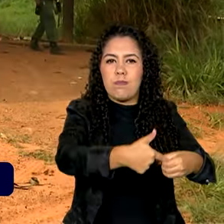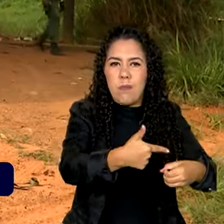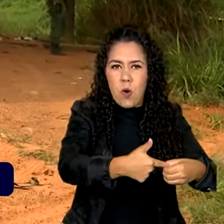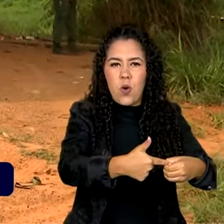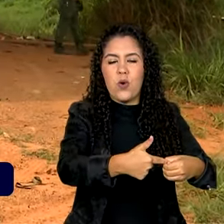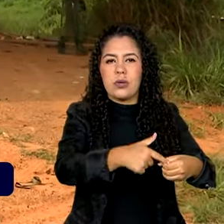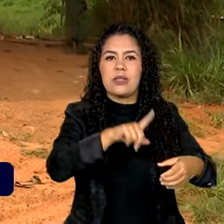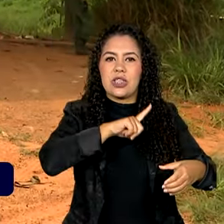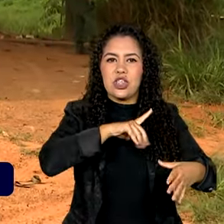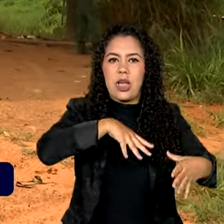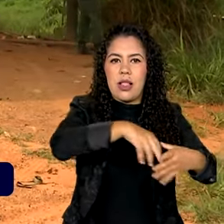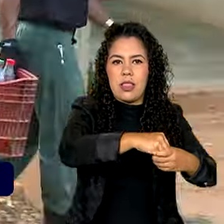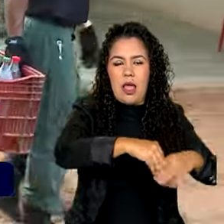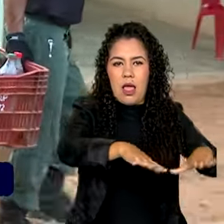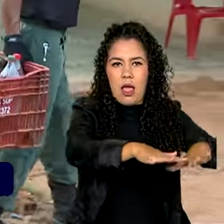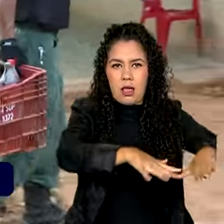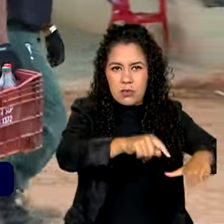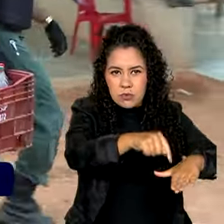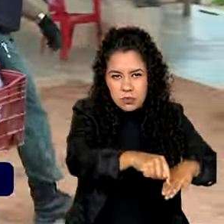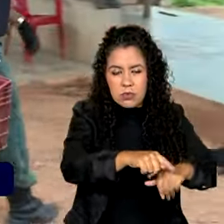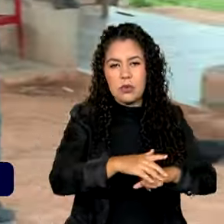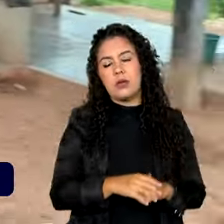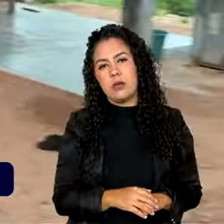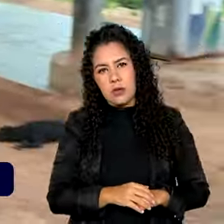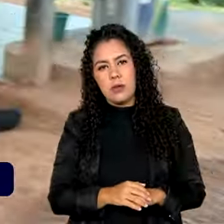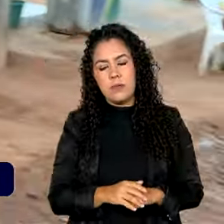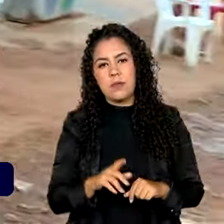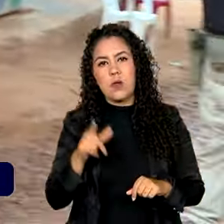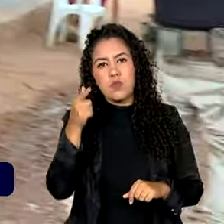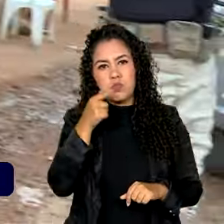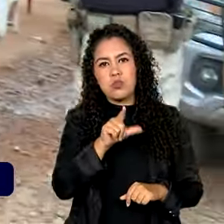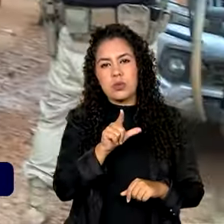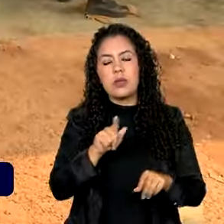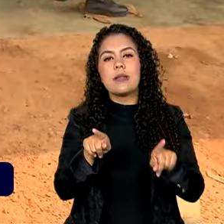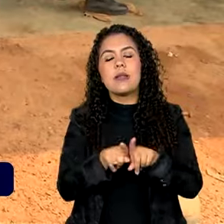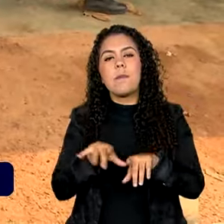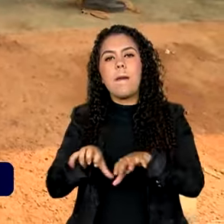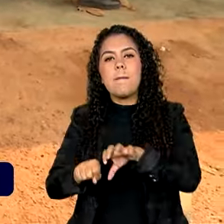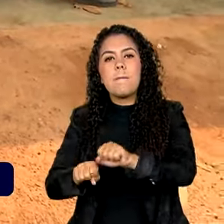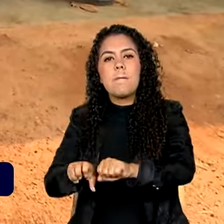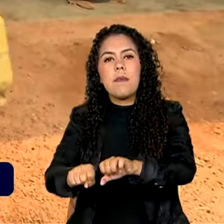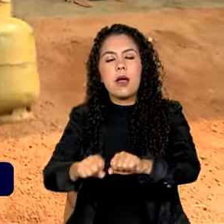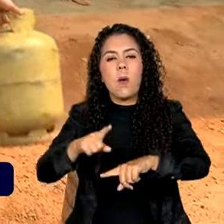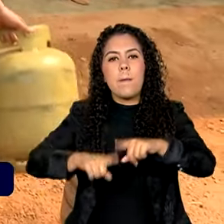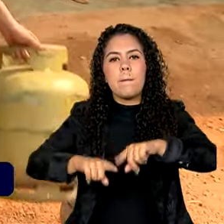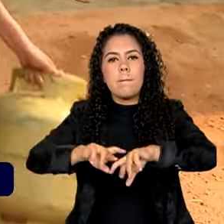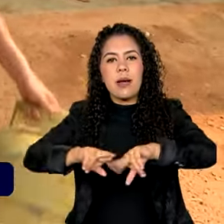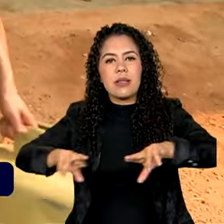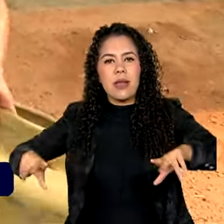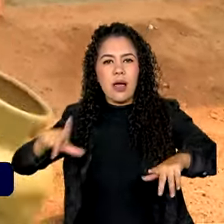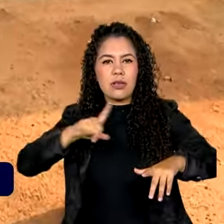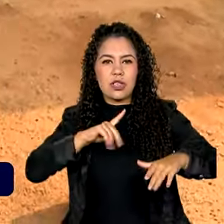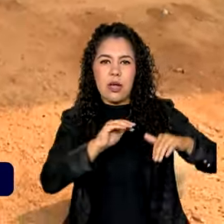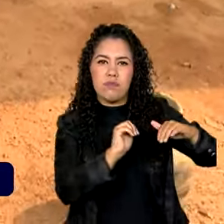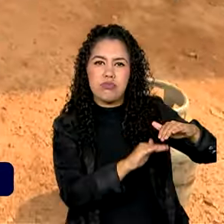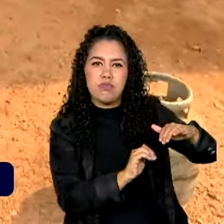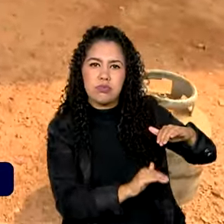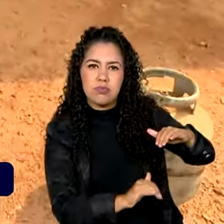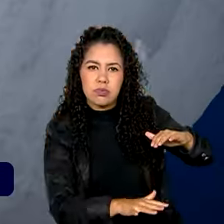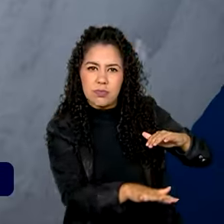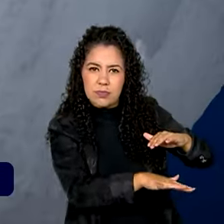terra indígena tinha dois postos de gasolina, foi fechado e foi apreendido o material que tinha estocado neles,